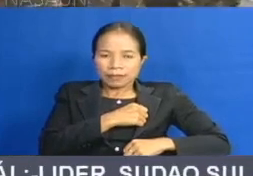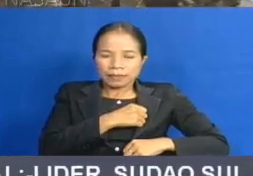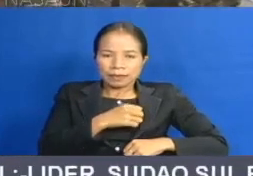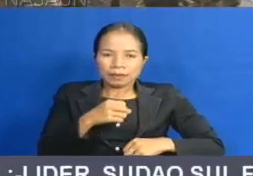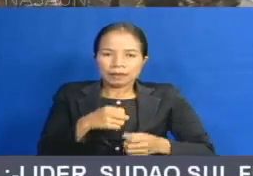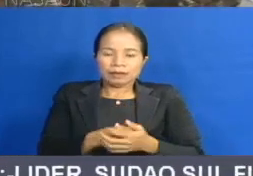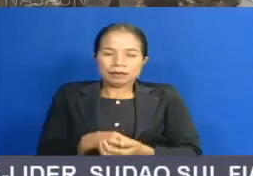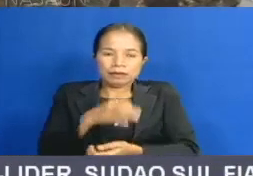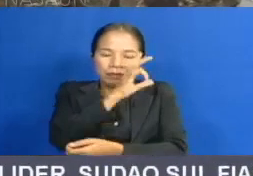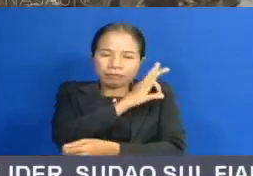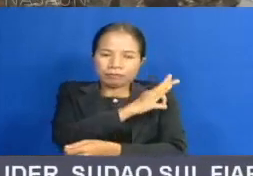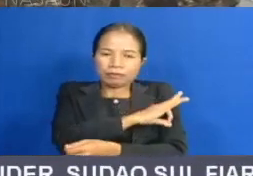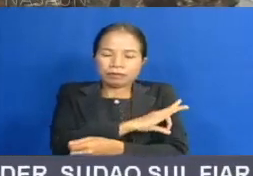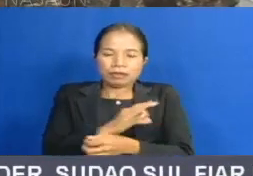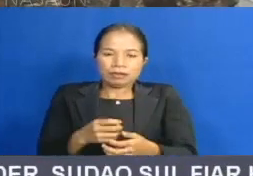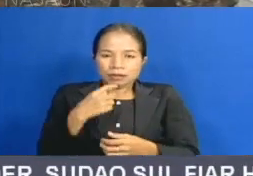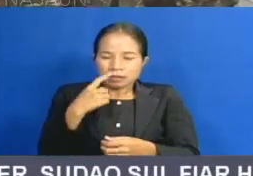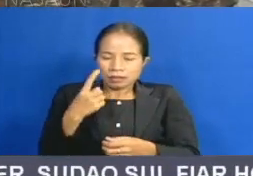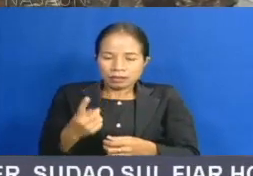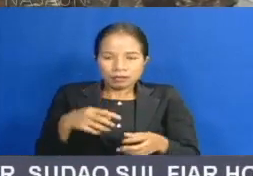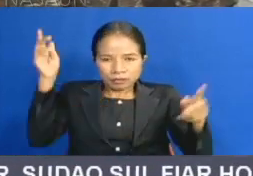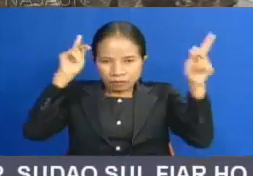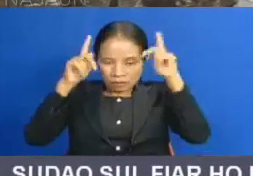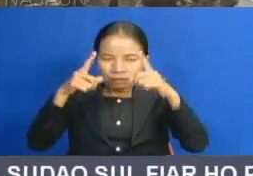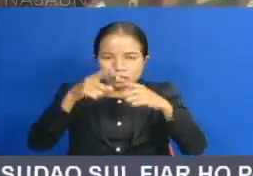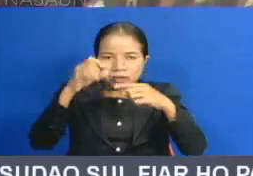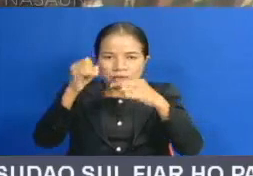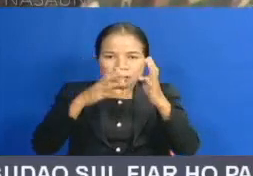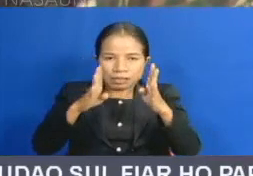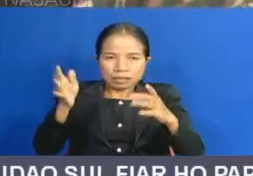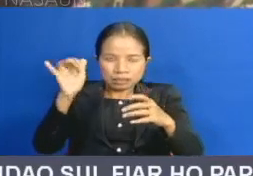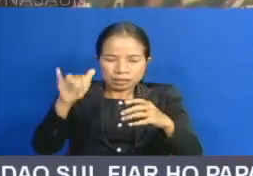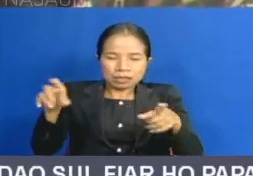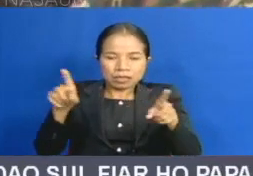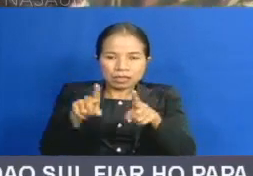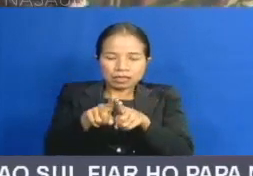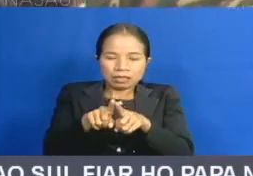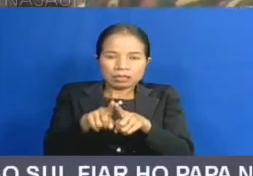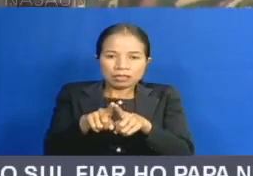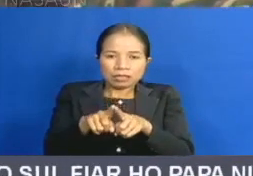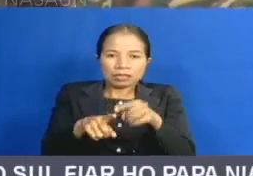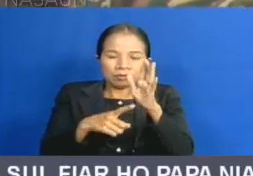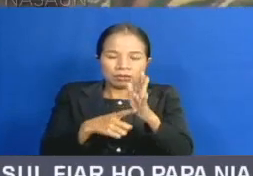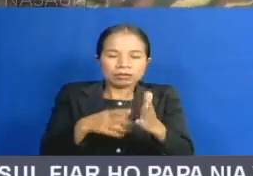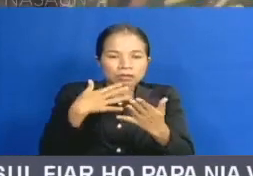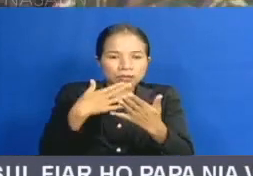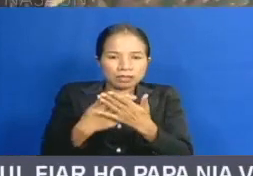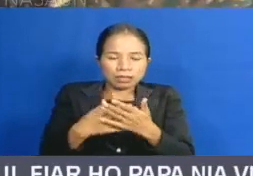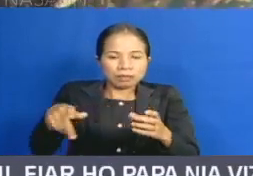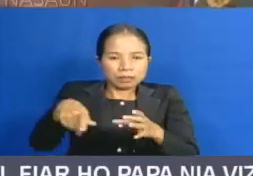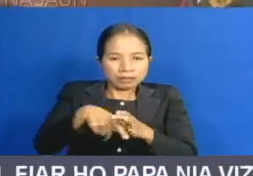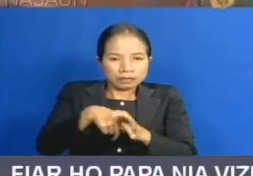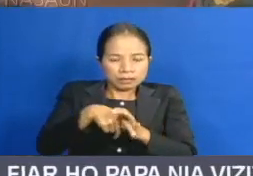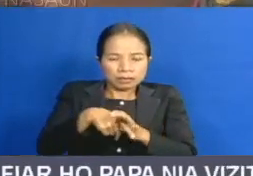Domingos Raul Falu Ratelaek, ato assunto né, ba jornalista Sira, relaciona o sinal positivo